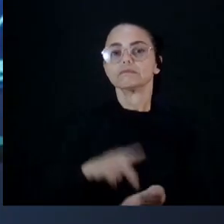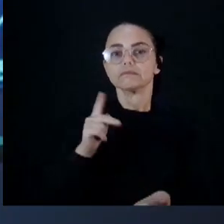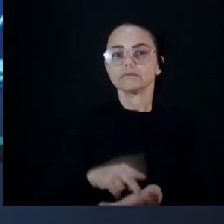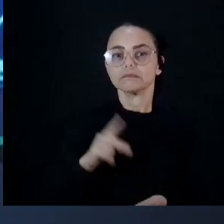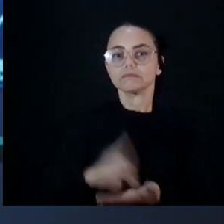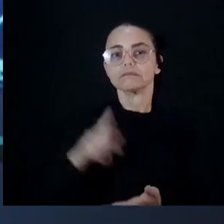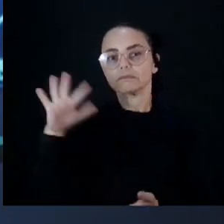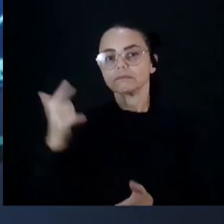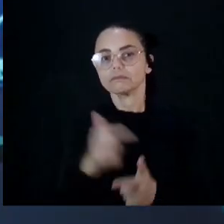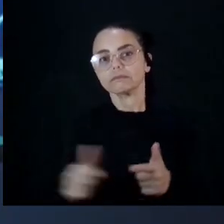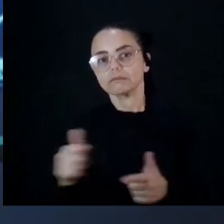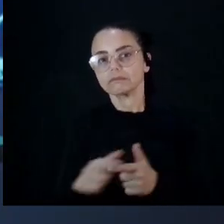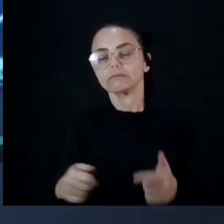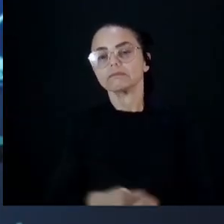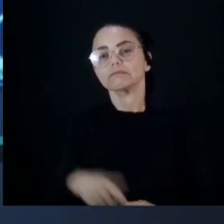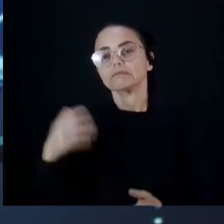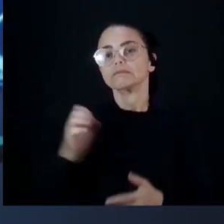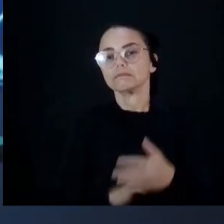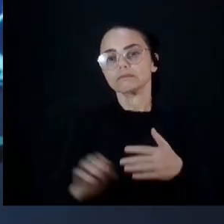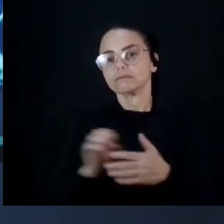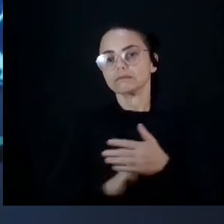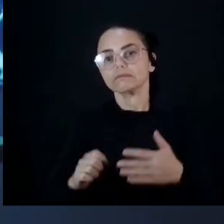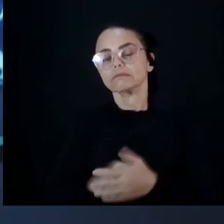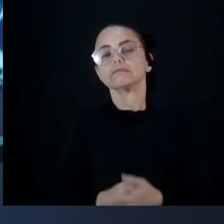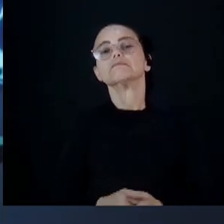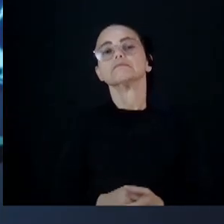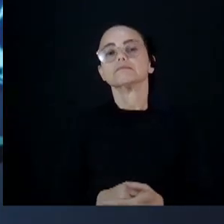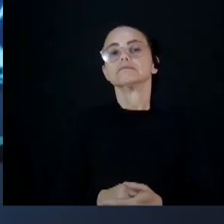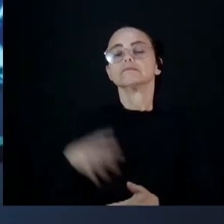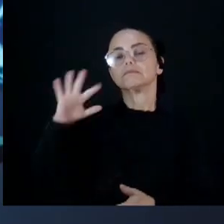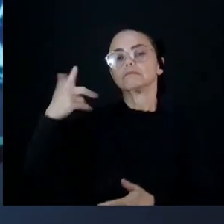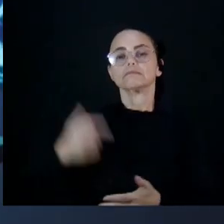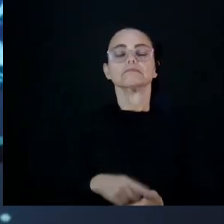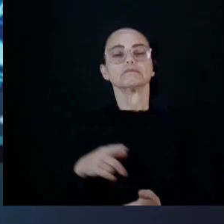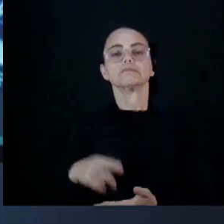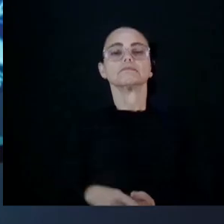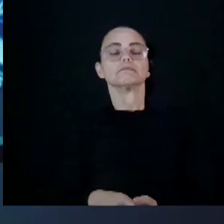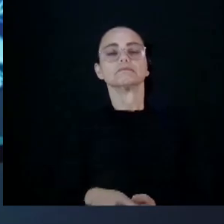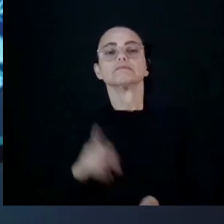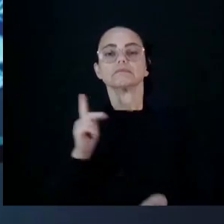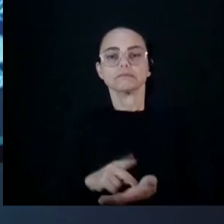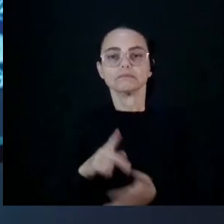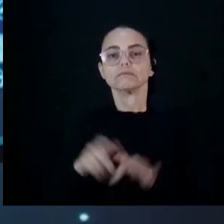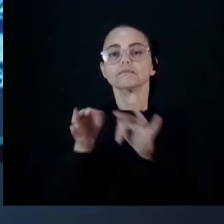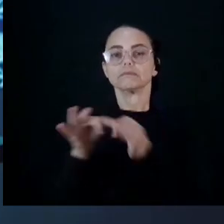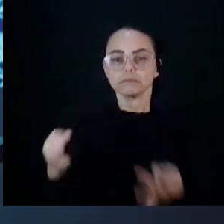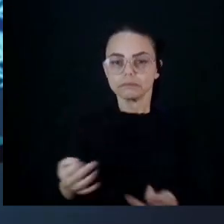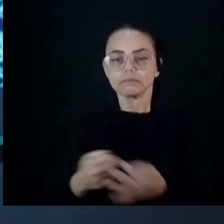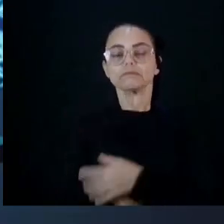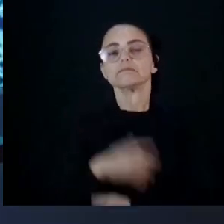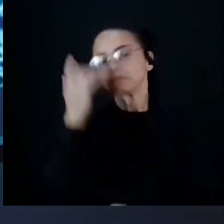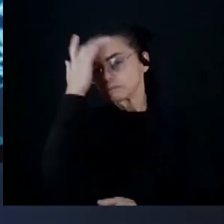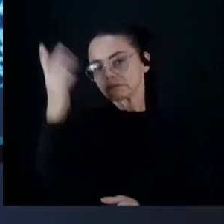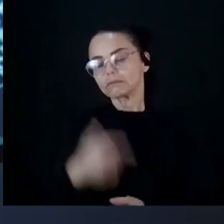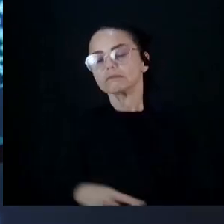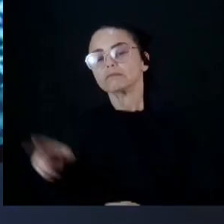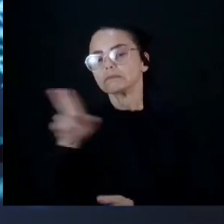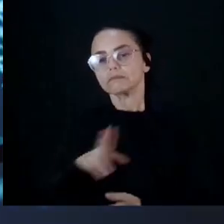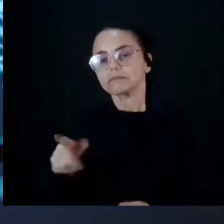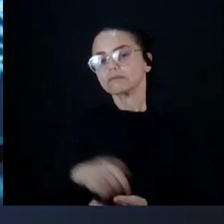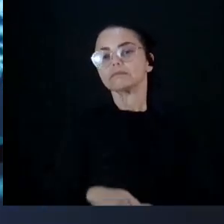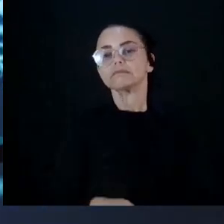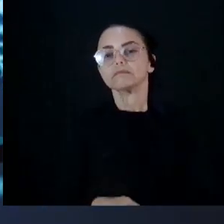dor do empresário. E as soluções são realmente simples e fáceis de usar. Ana, então